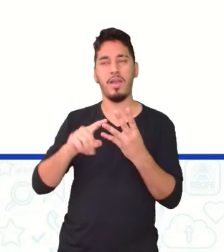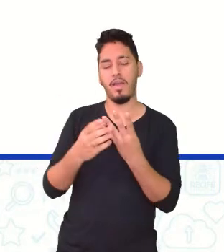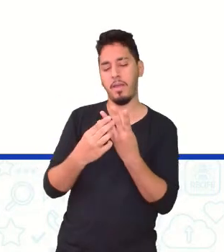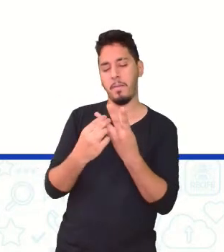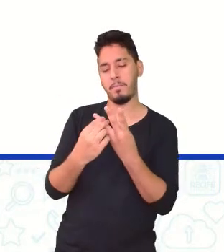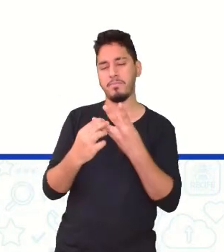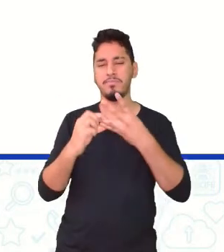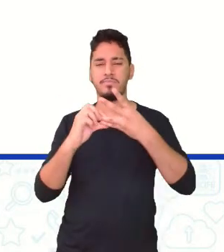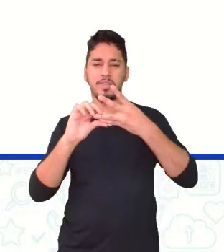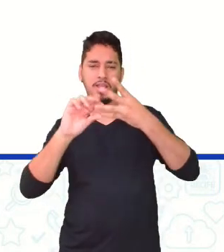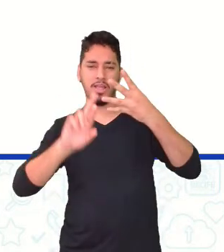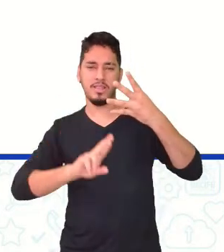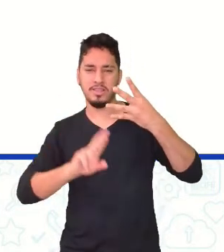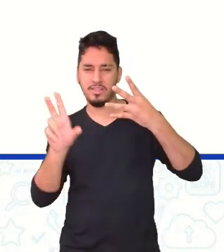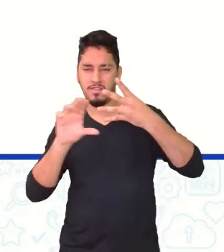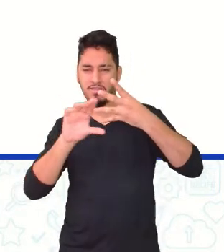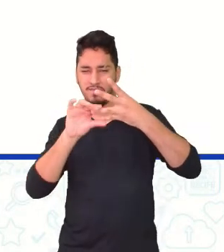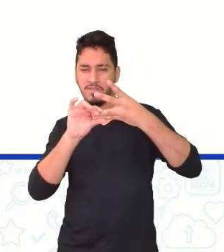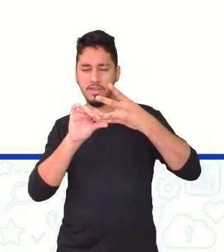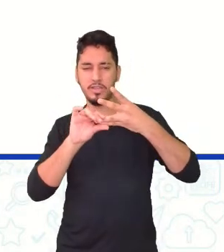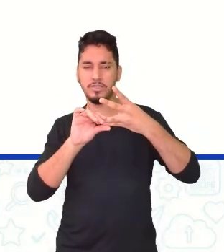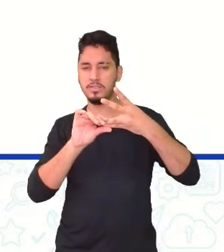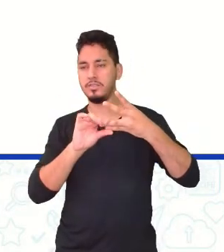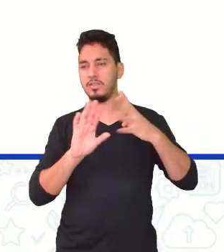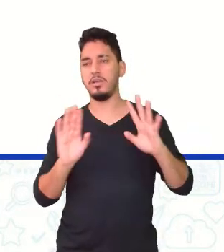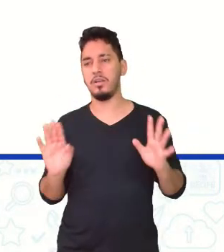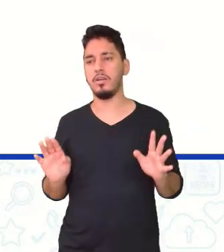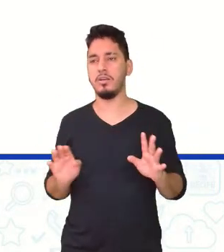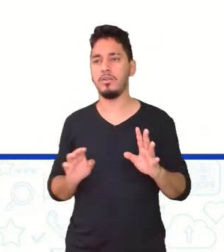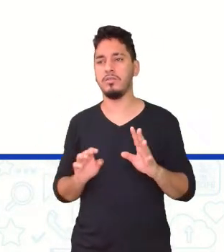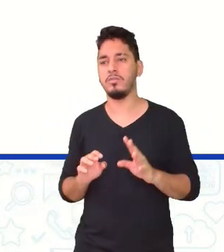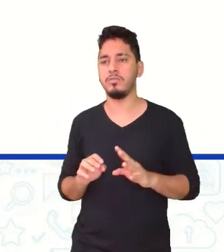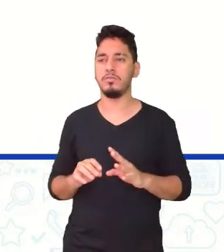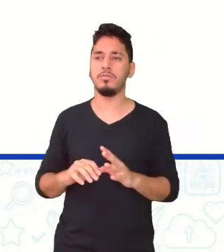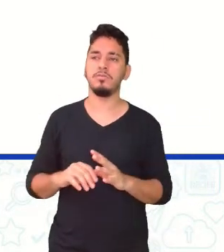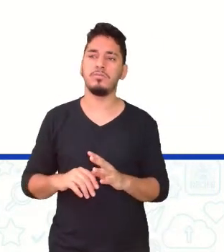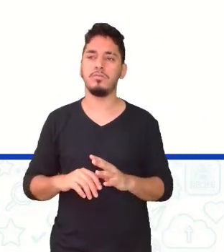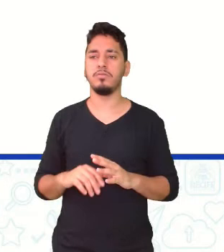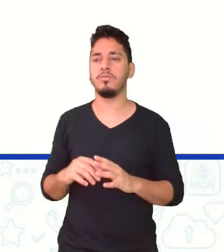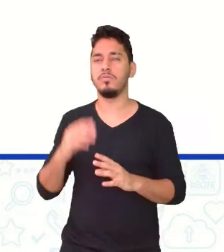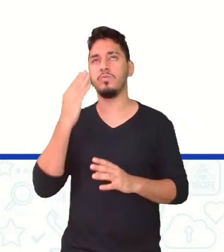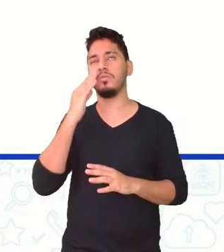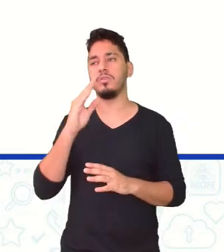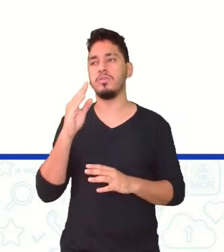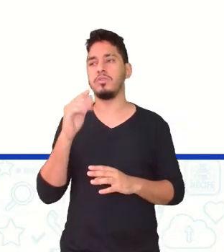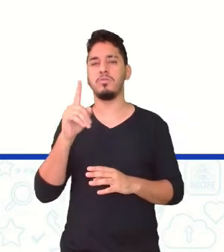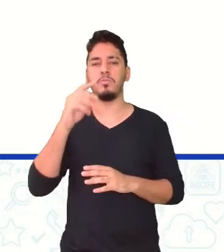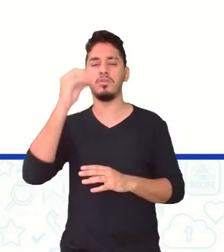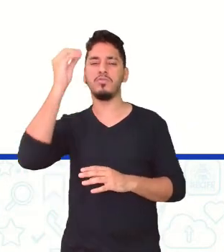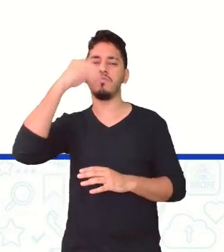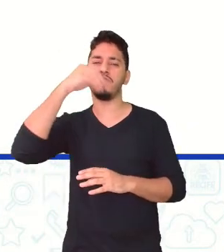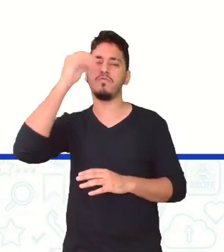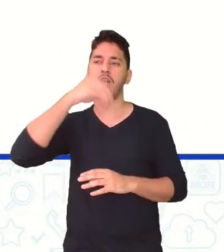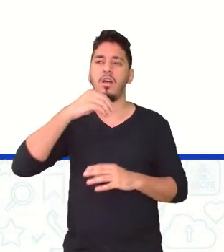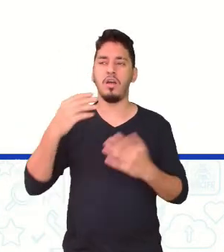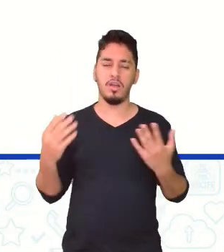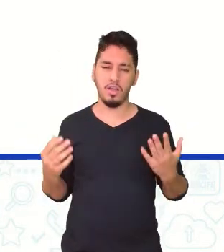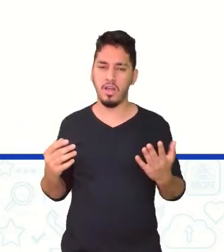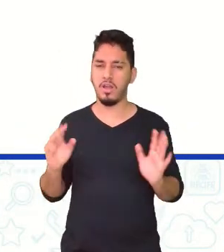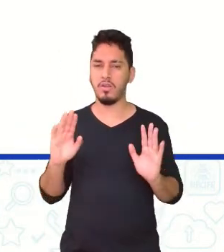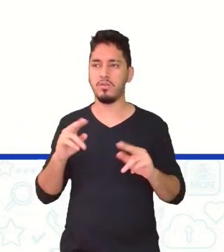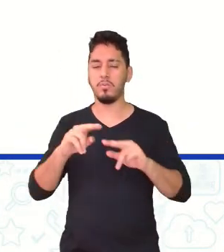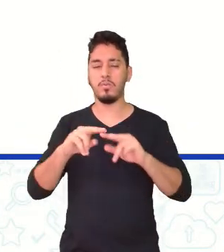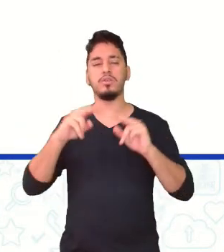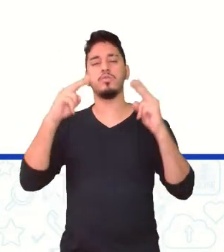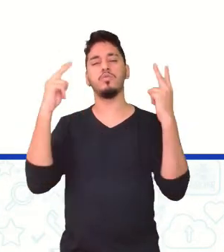um diferencial aí dentro do ciclone, né? Acho que são, não sei se eu posso dizer que são mais fracos, porque tem a questão também